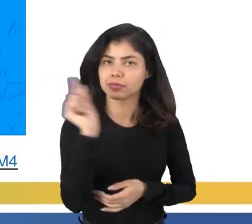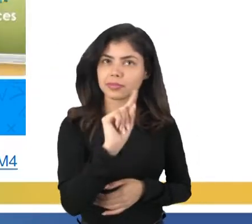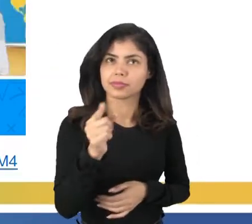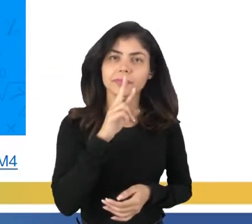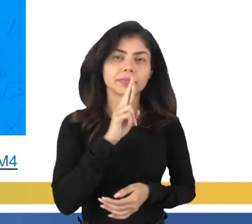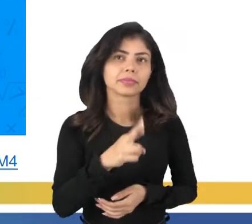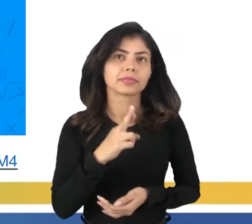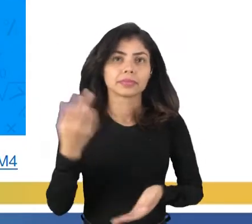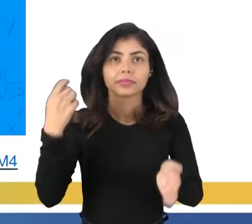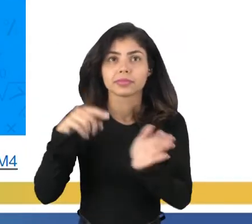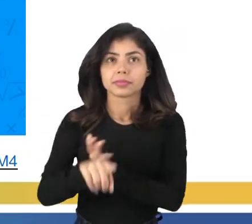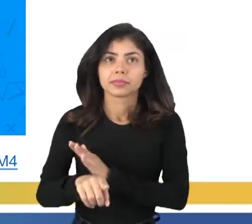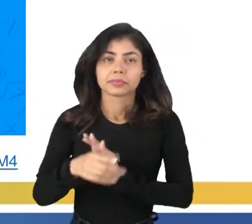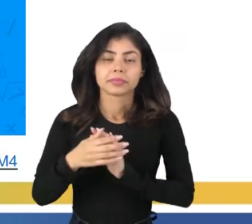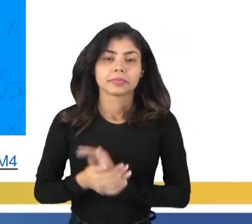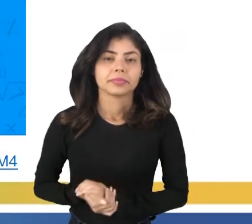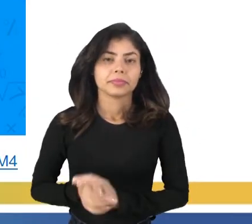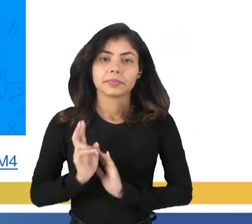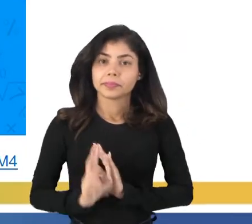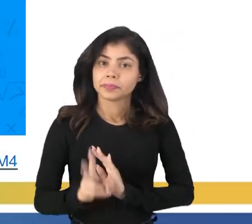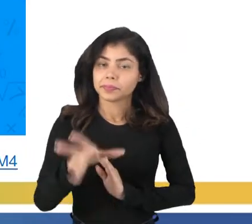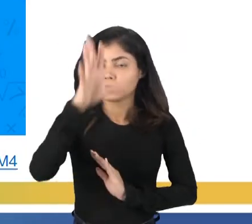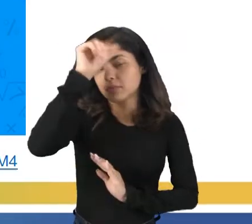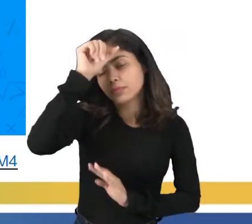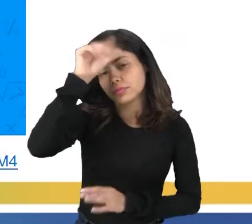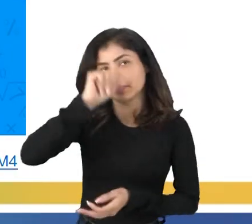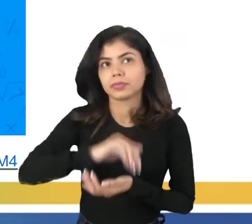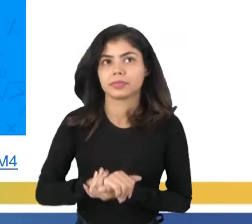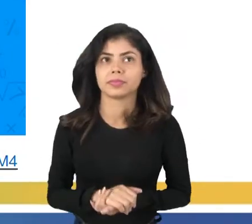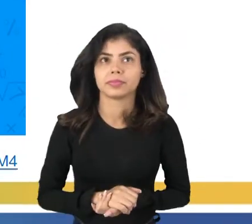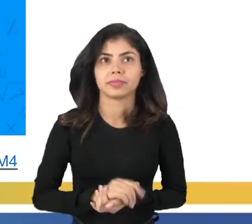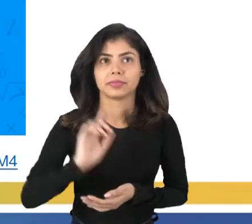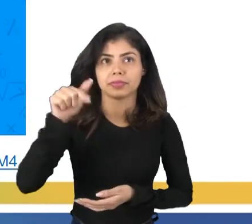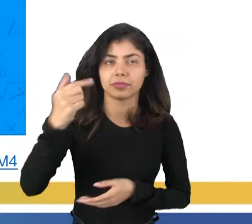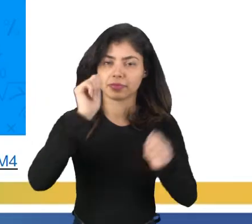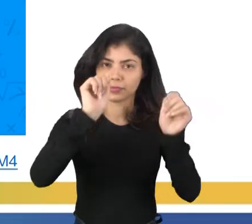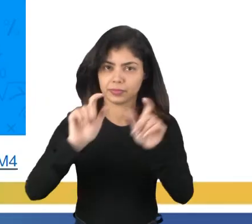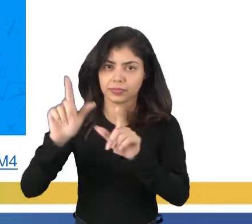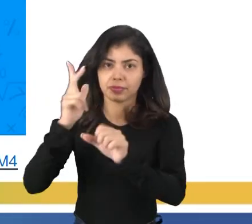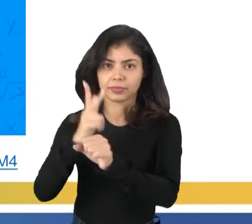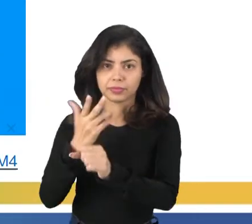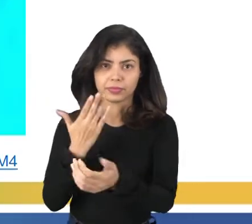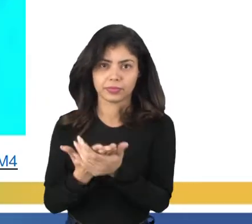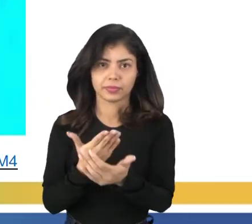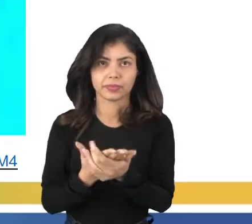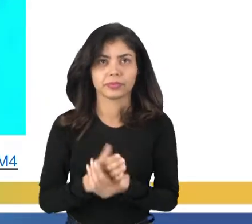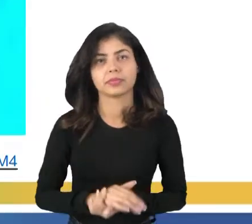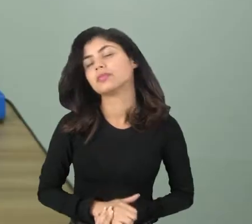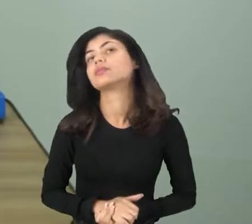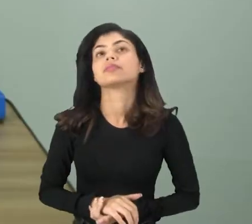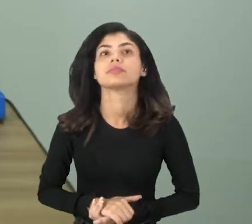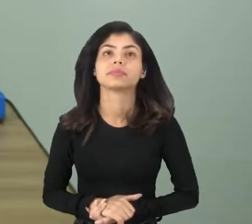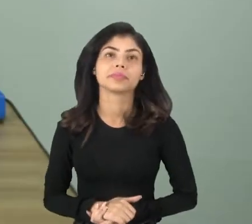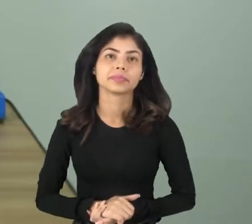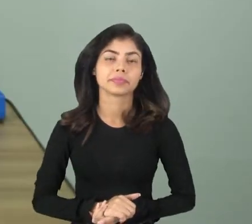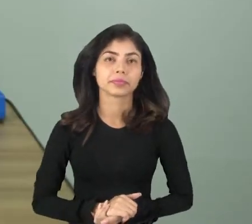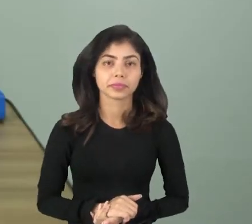esqueça de responder a pergunta e continuar aprendendo com os próximos vídeos.